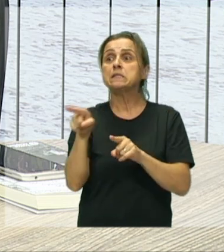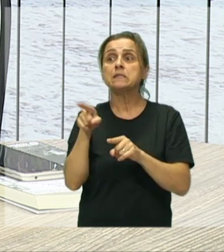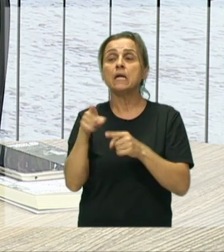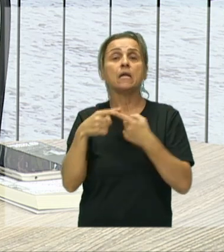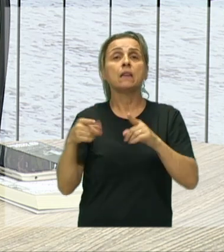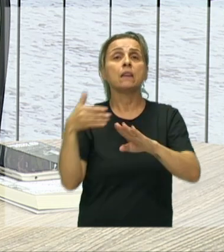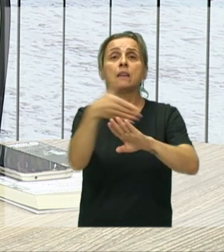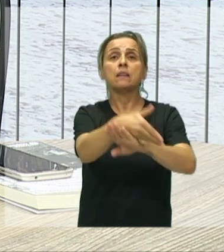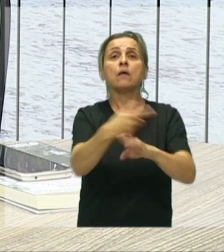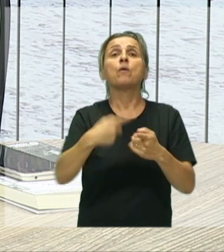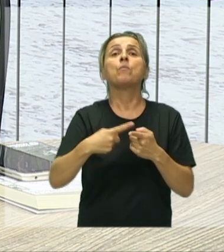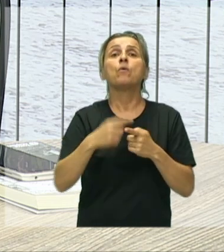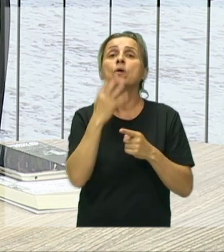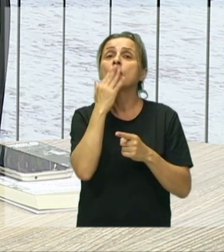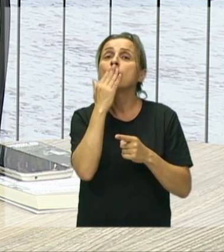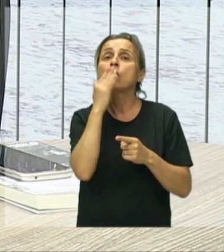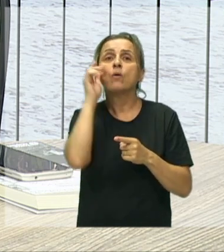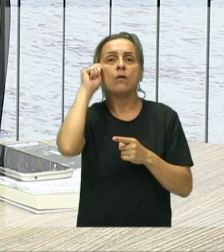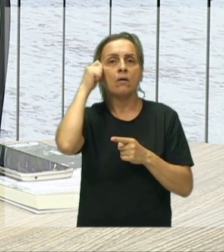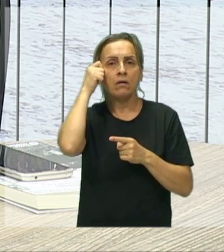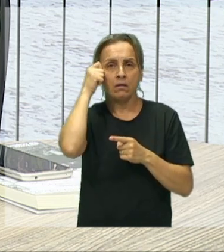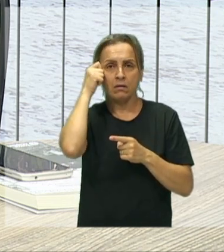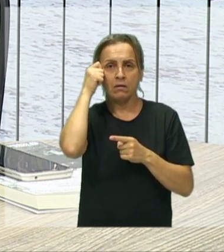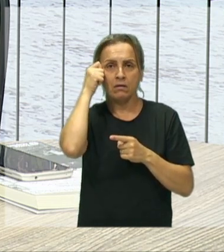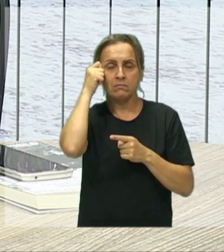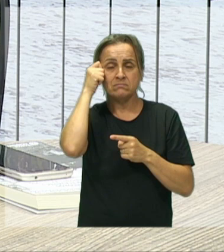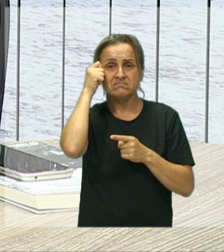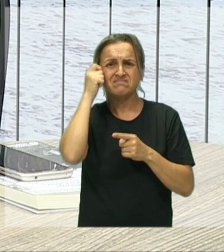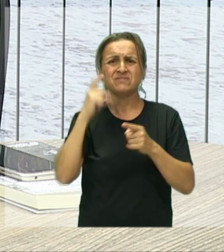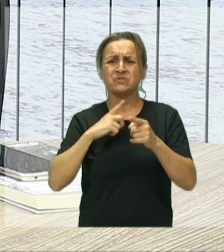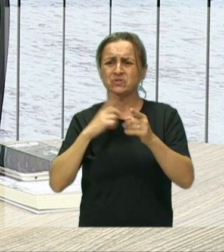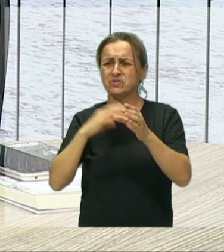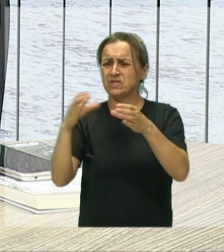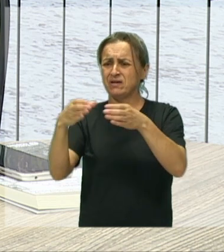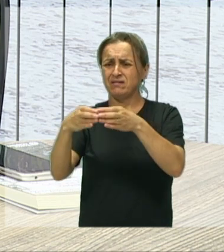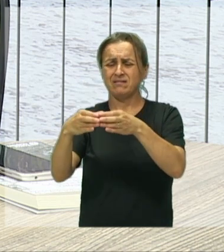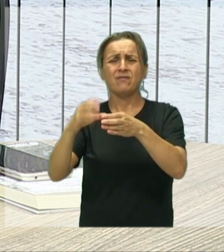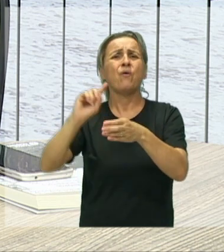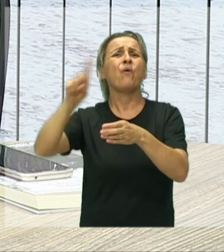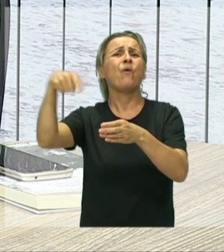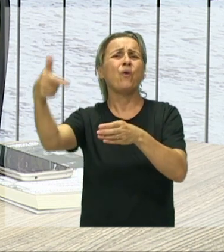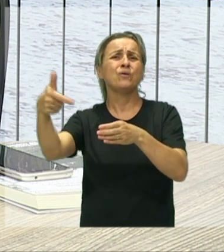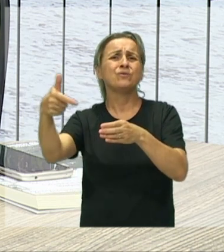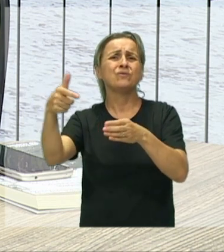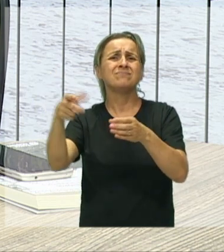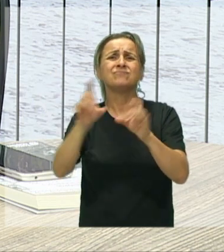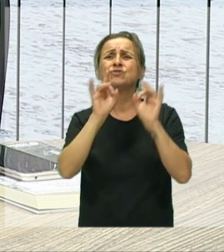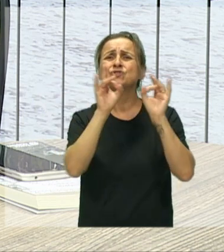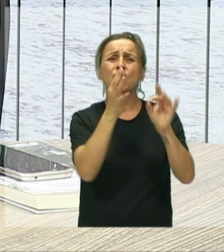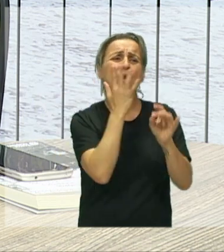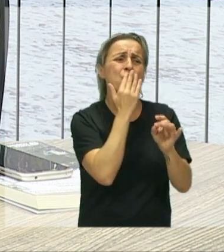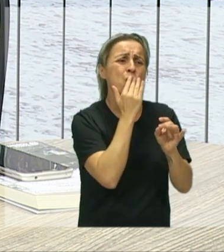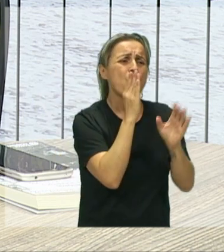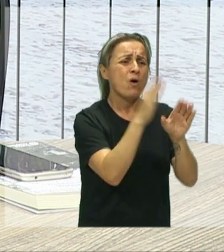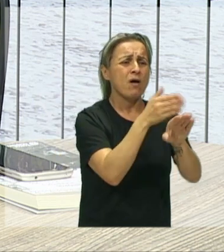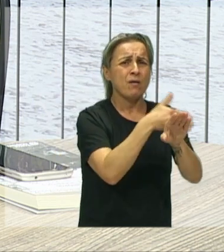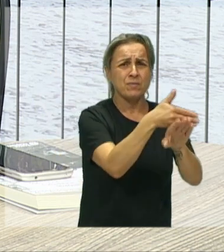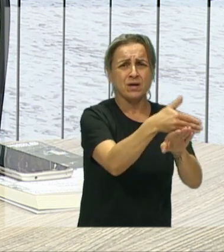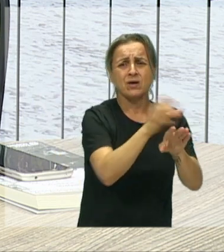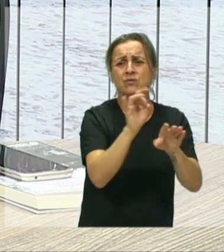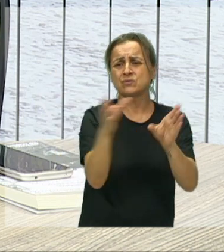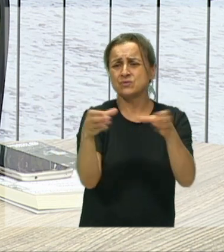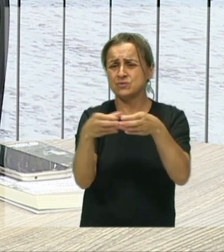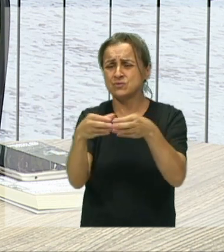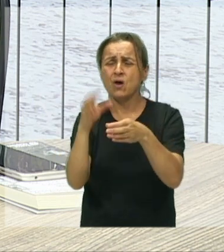clube dos brancos. Então, essa realidade da discriminação, essa sociedade de casta